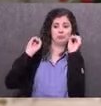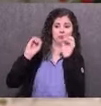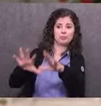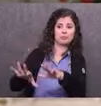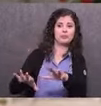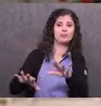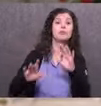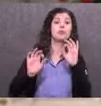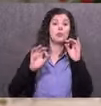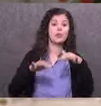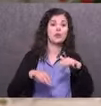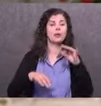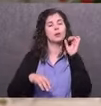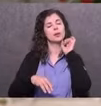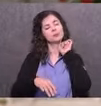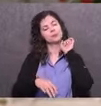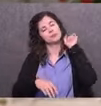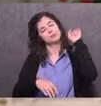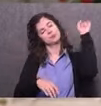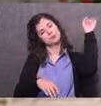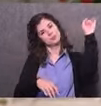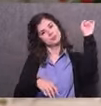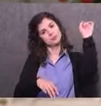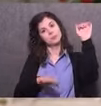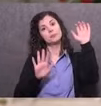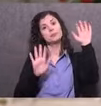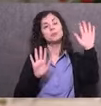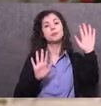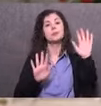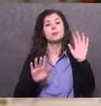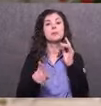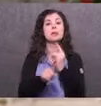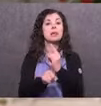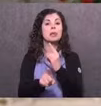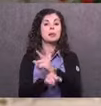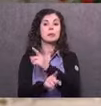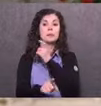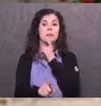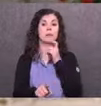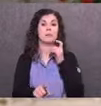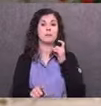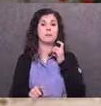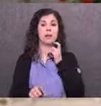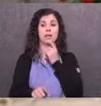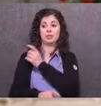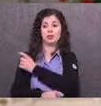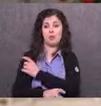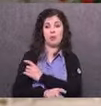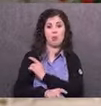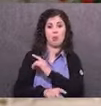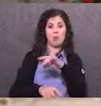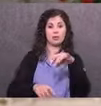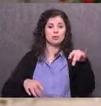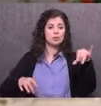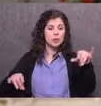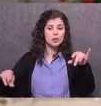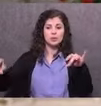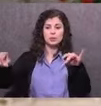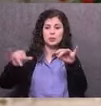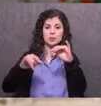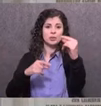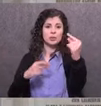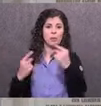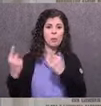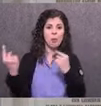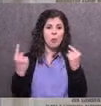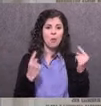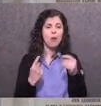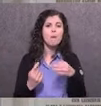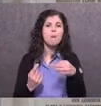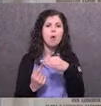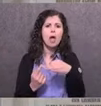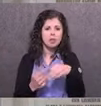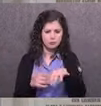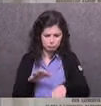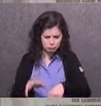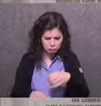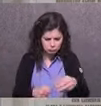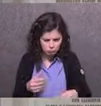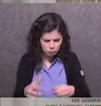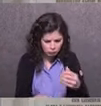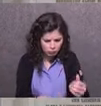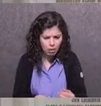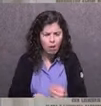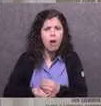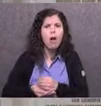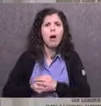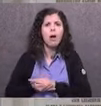enforcar. Mas os príncipes dos sacerdotes apanharam as moedas e disseram: não se pode lançar